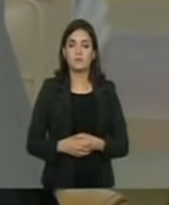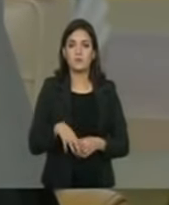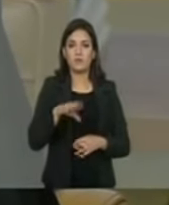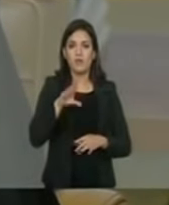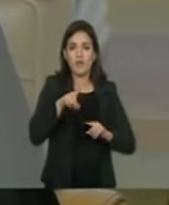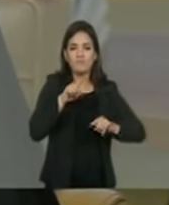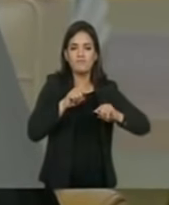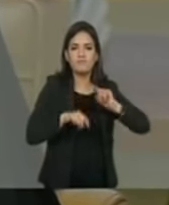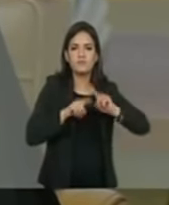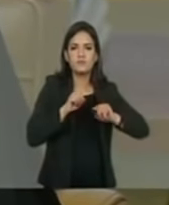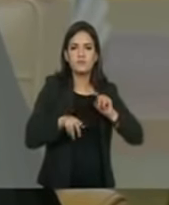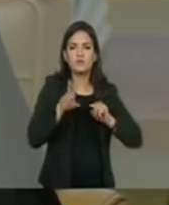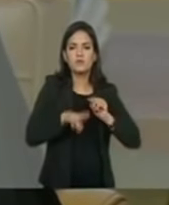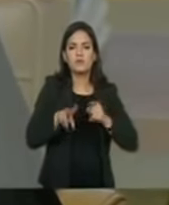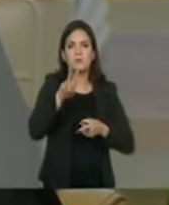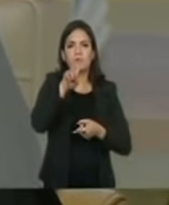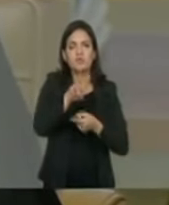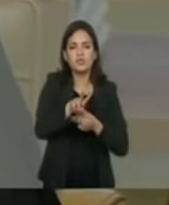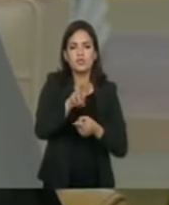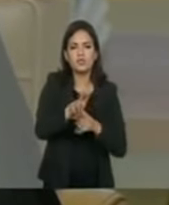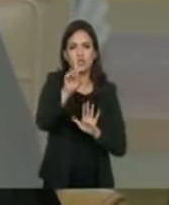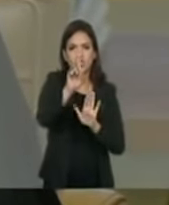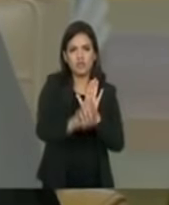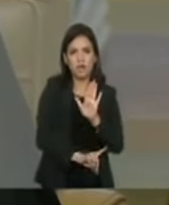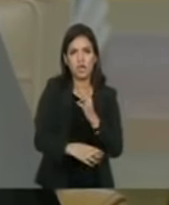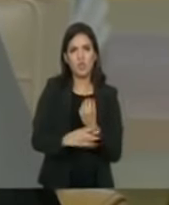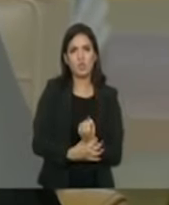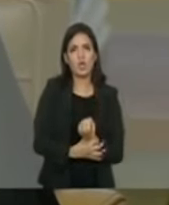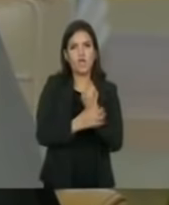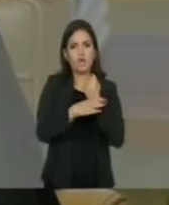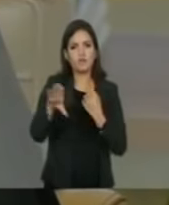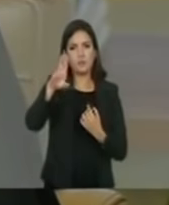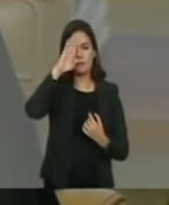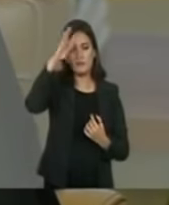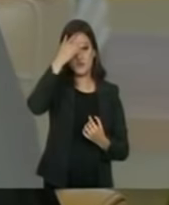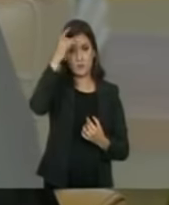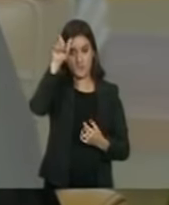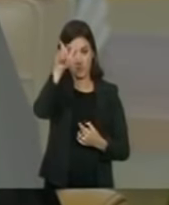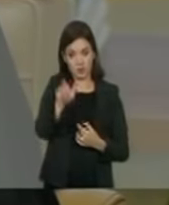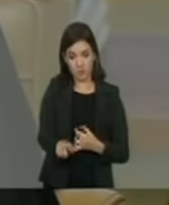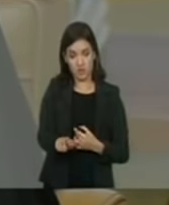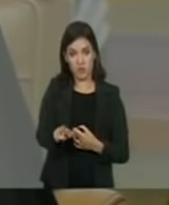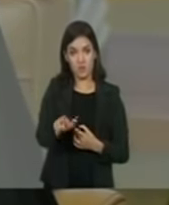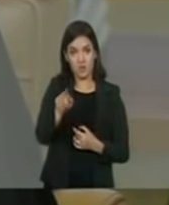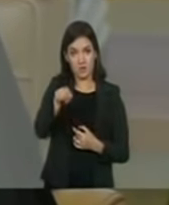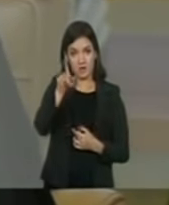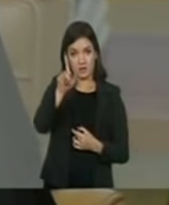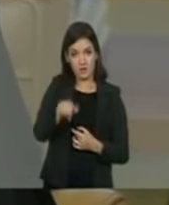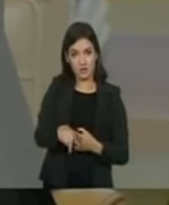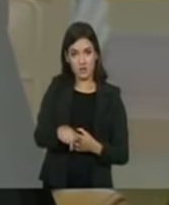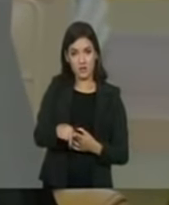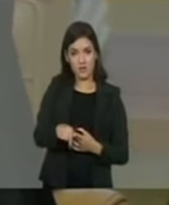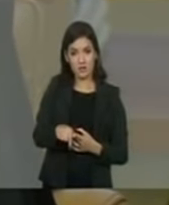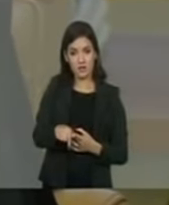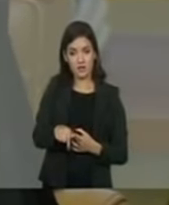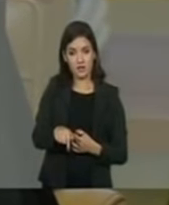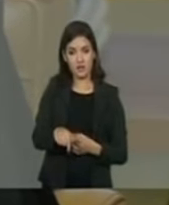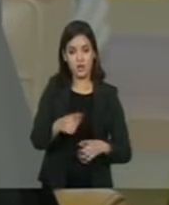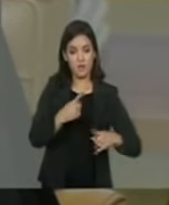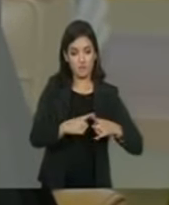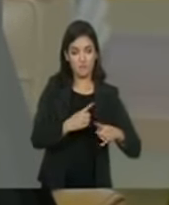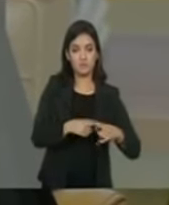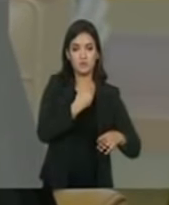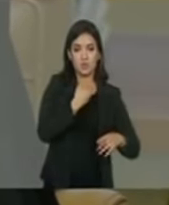salvaguarda dos direitos e garantias fundamentais daquele que é submetida submetido por iniciativa do estado